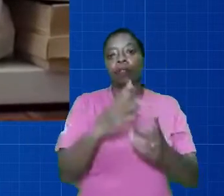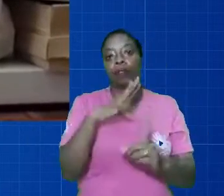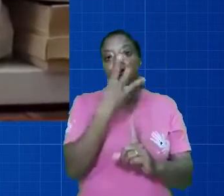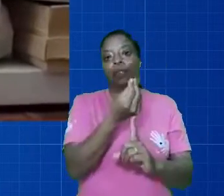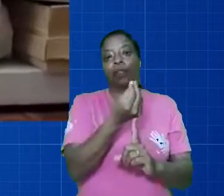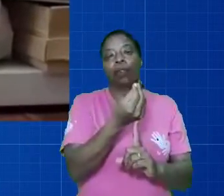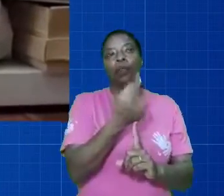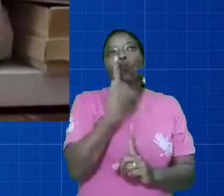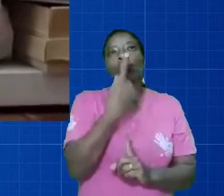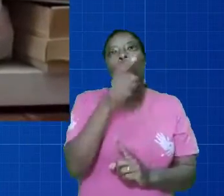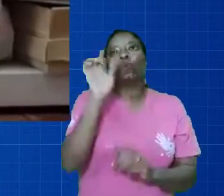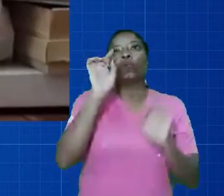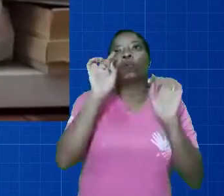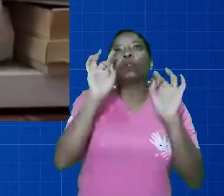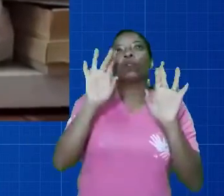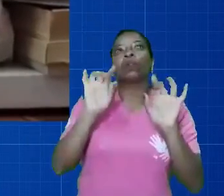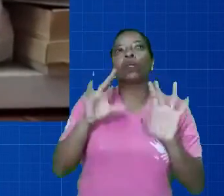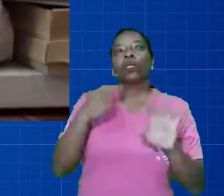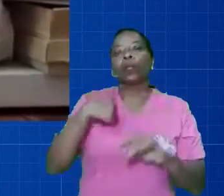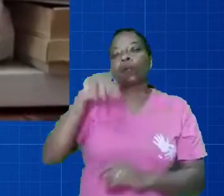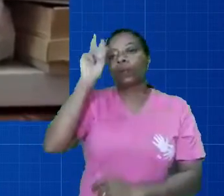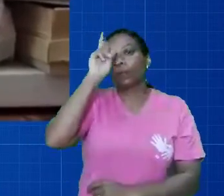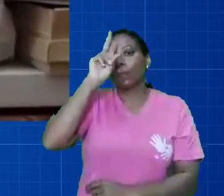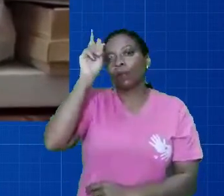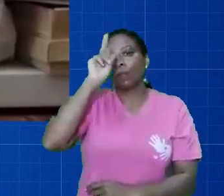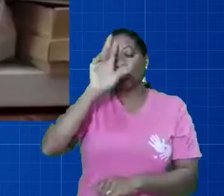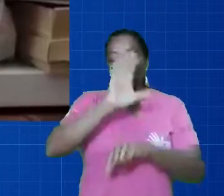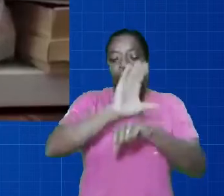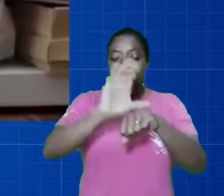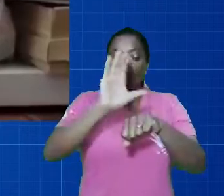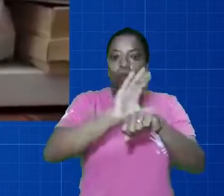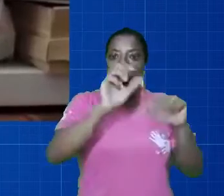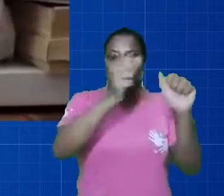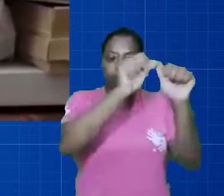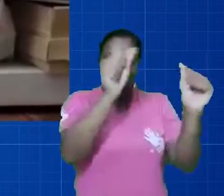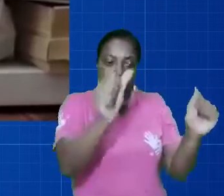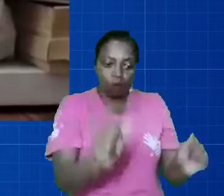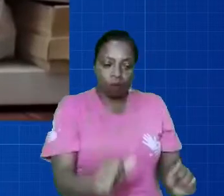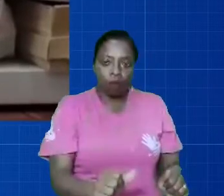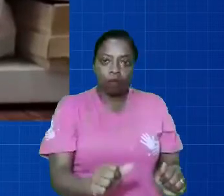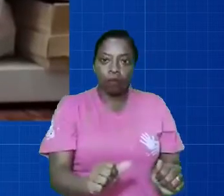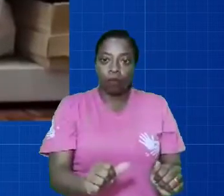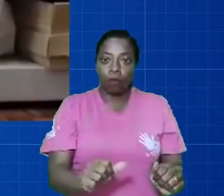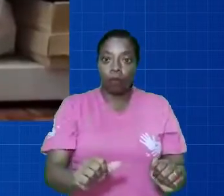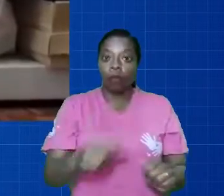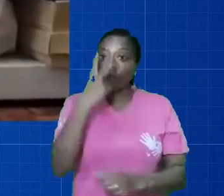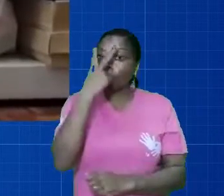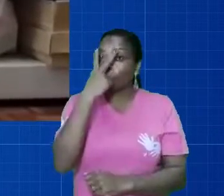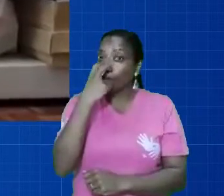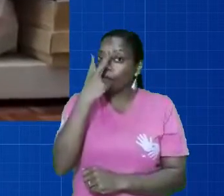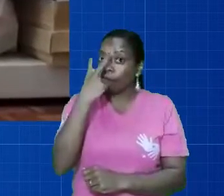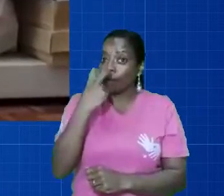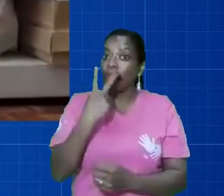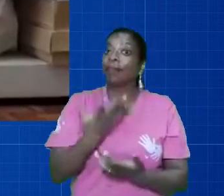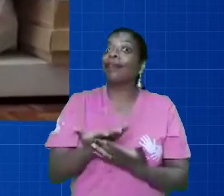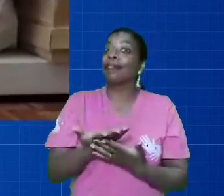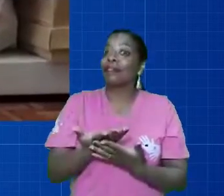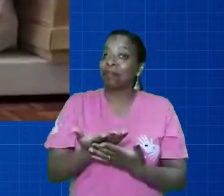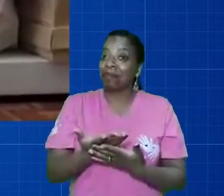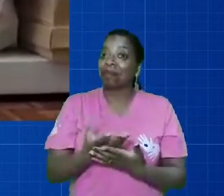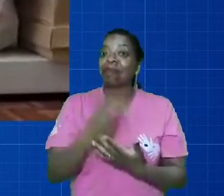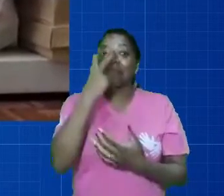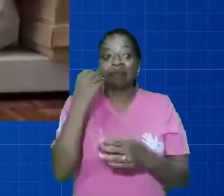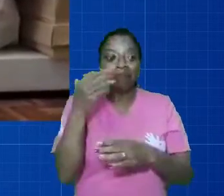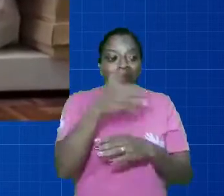que era o curso de esculturas para deficientes visuais, né? E também trabalhei desenho com deficientes auditivos.